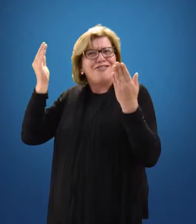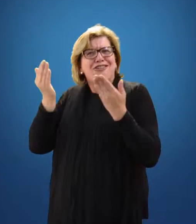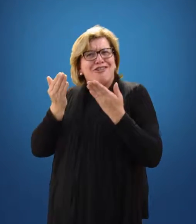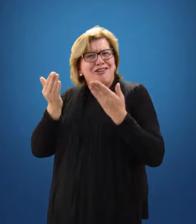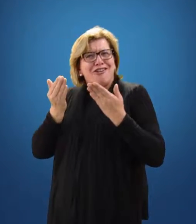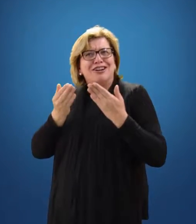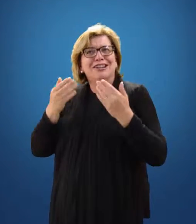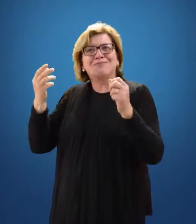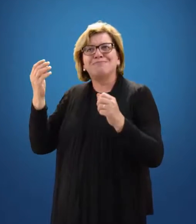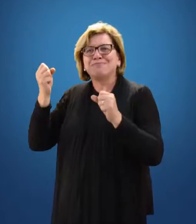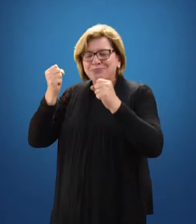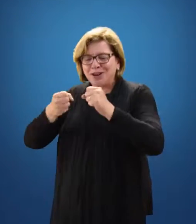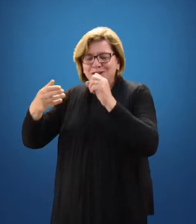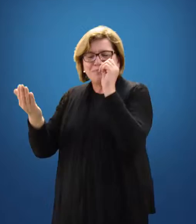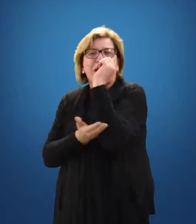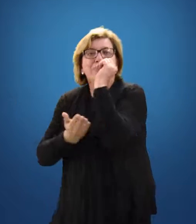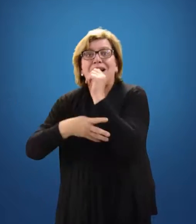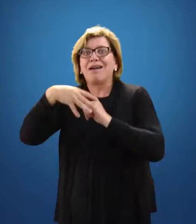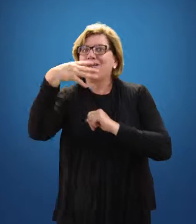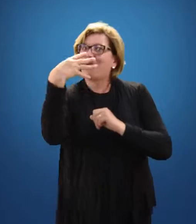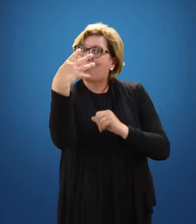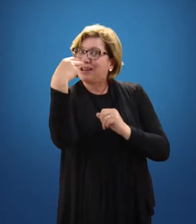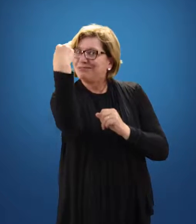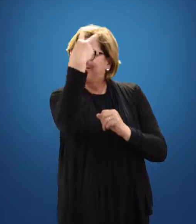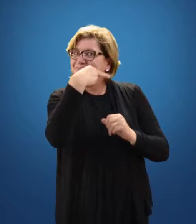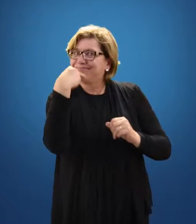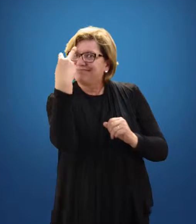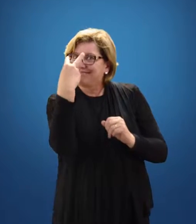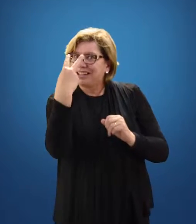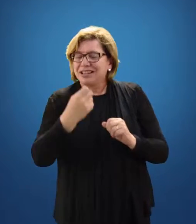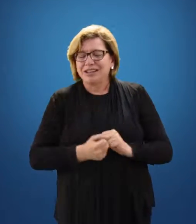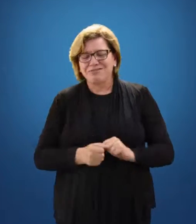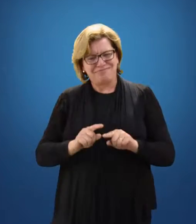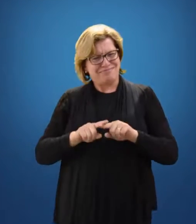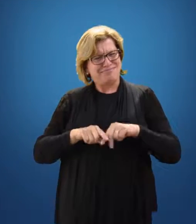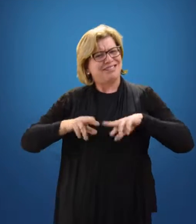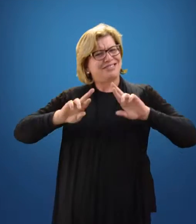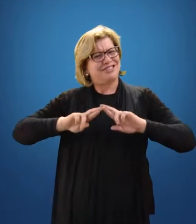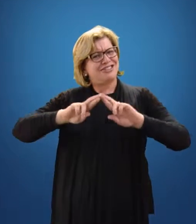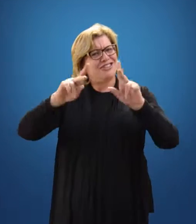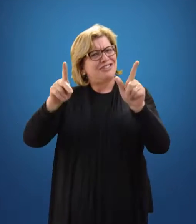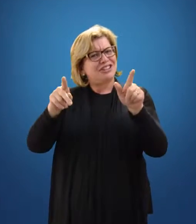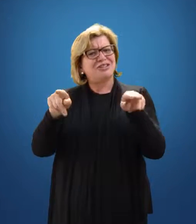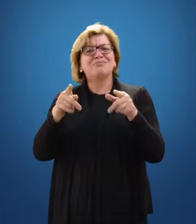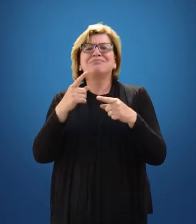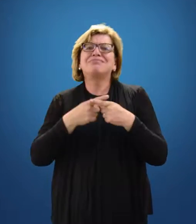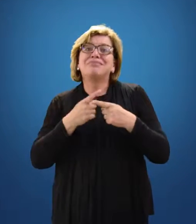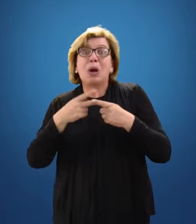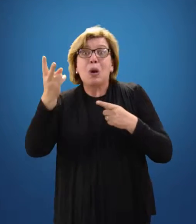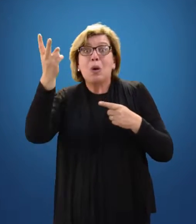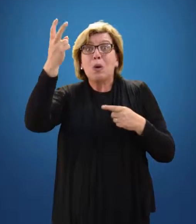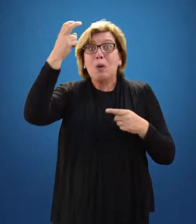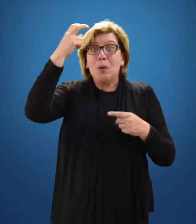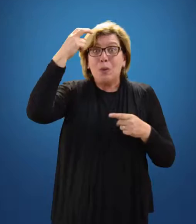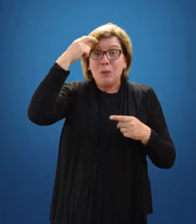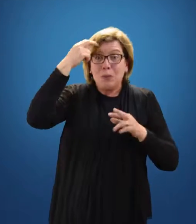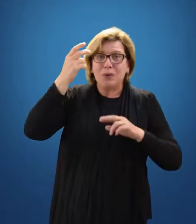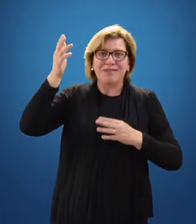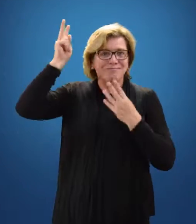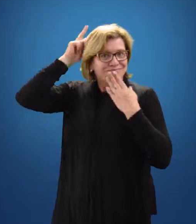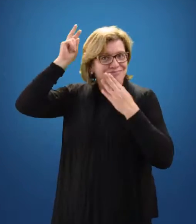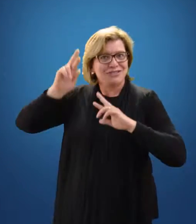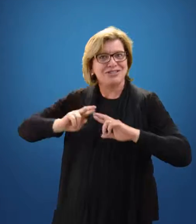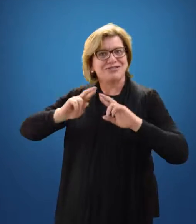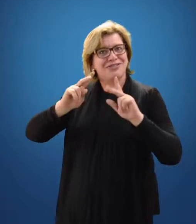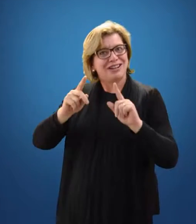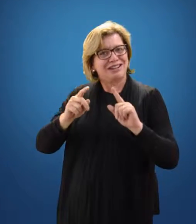Não é assim? Se a cultura dele necessita de cortar apenas uma árvore, por que ele cortaria as outras 3? Então, o que